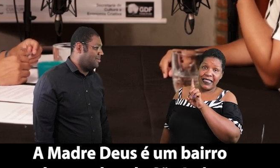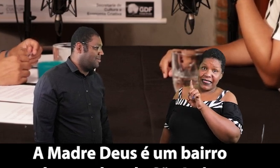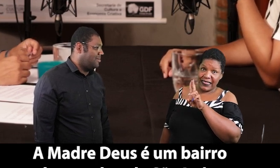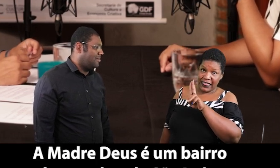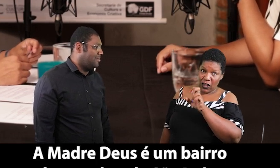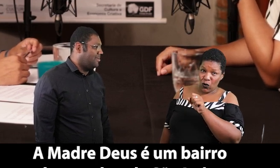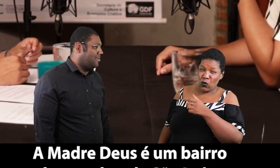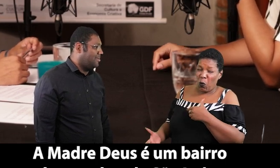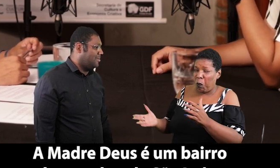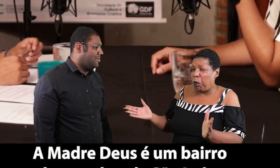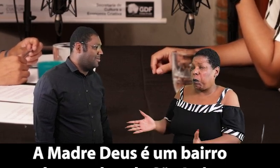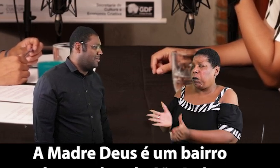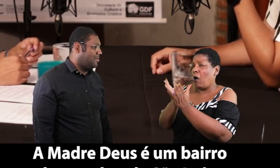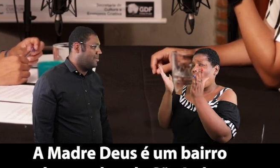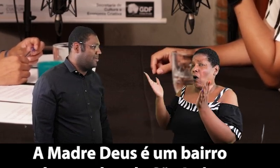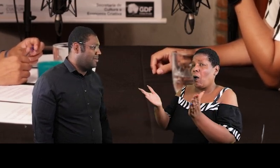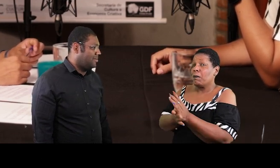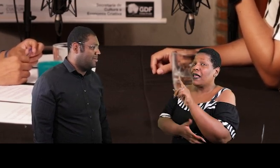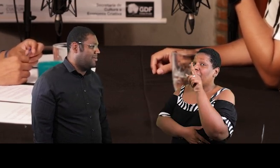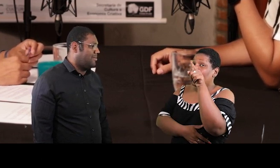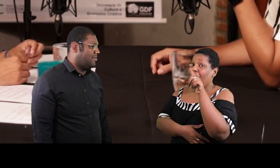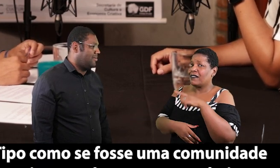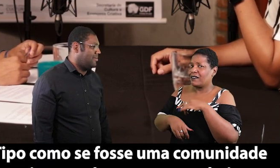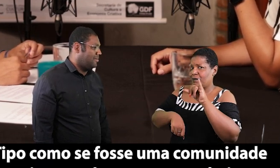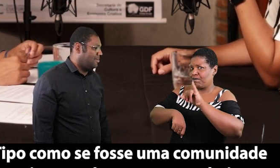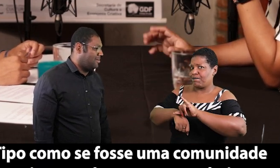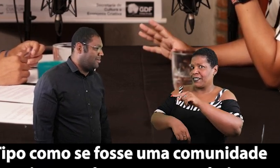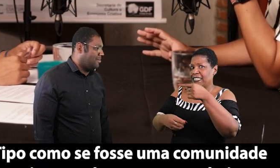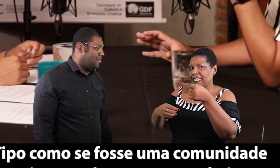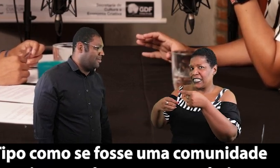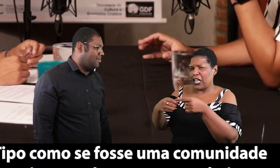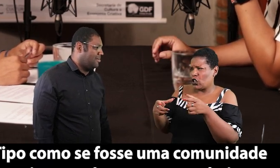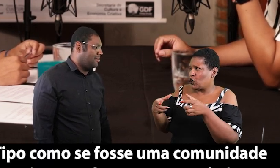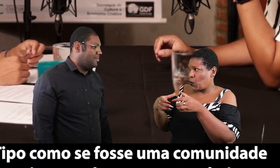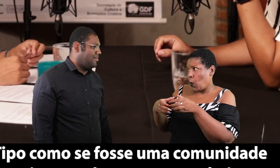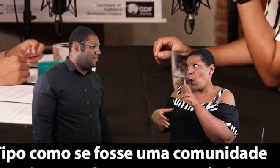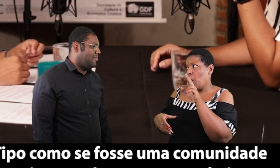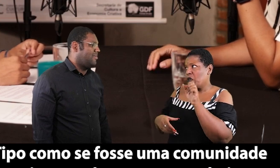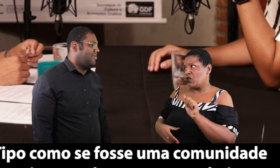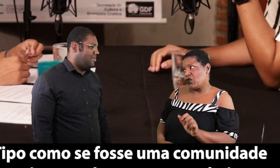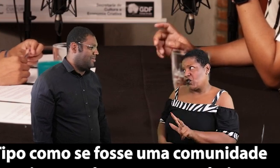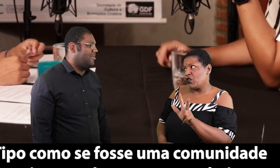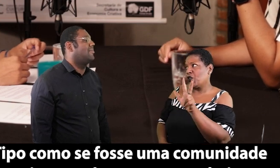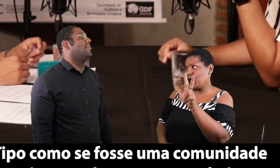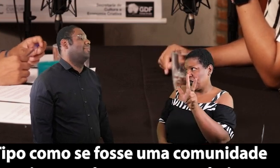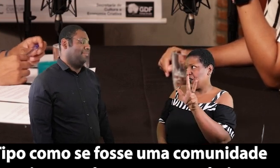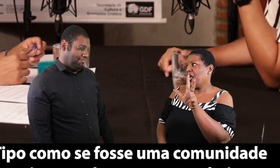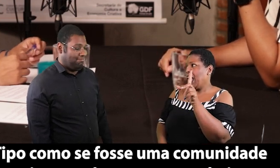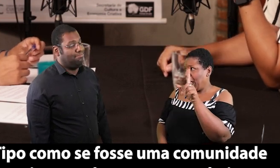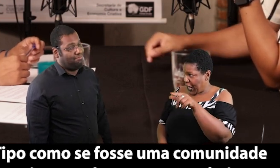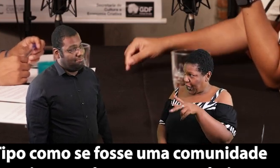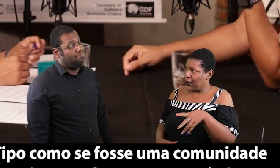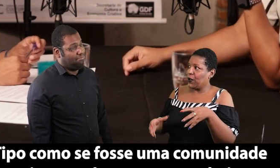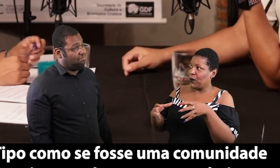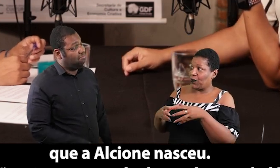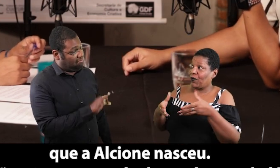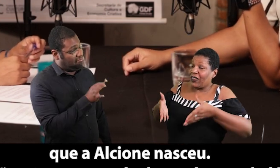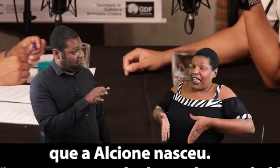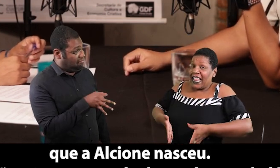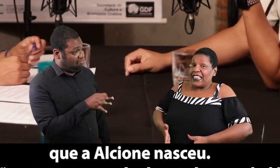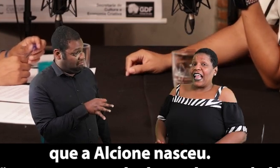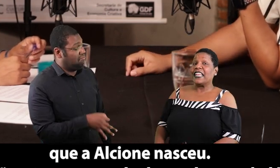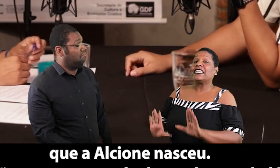é um bairro bem pobre de São Luís. Tipo como se fosse uma comunidade, assim. Sim, sim. Que é exatamente o bairro que a Alcione